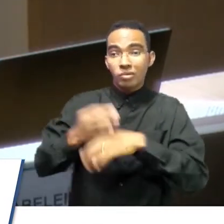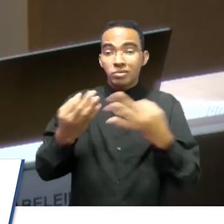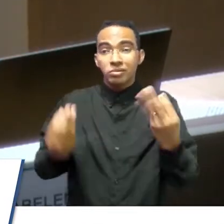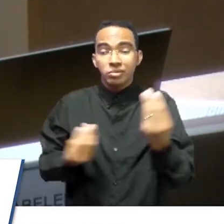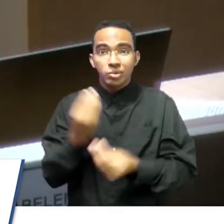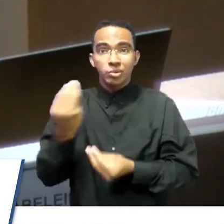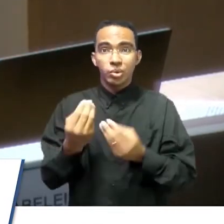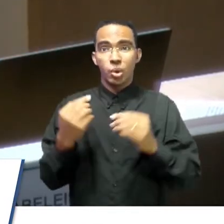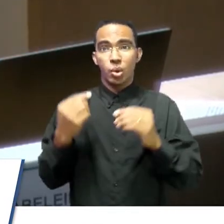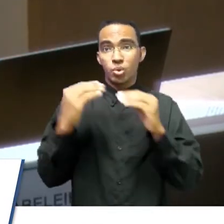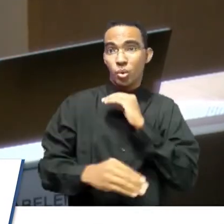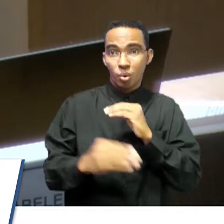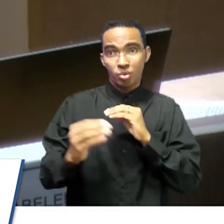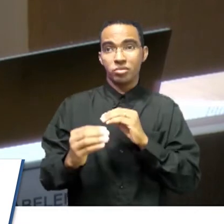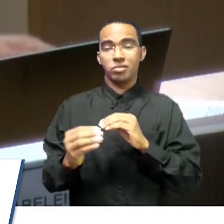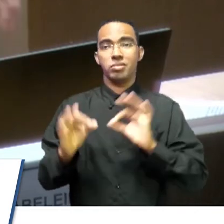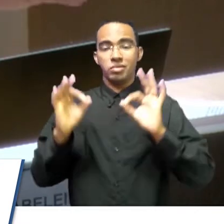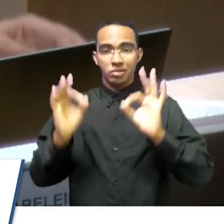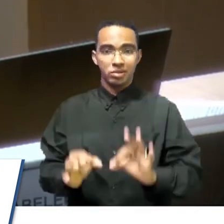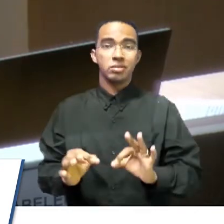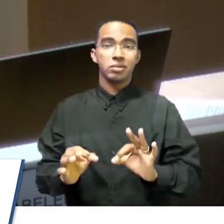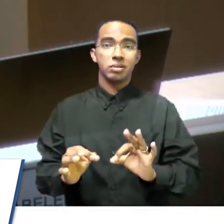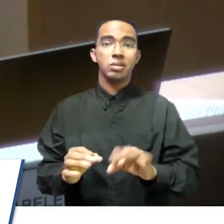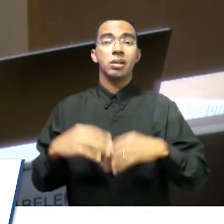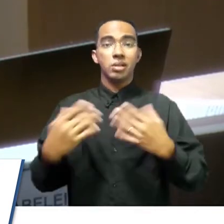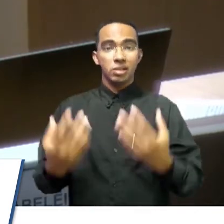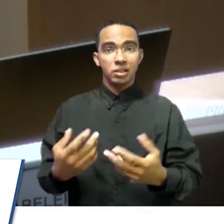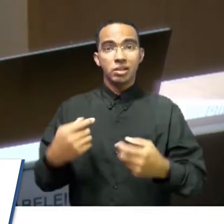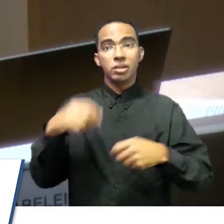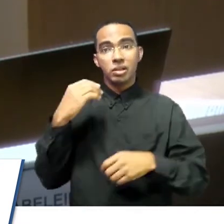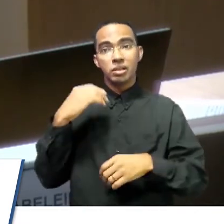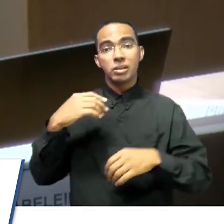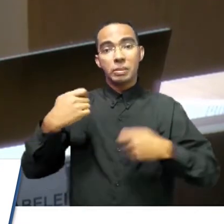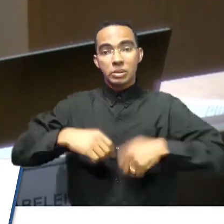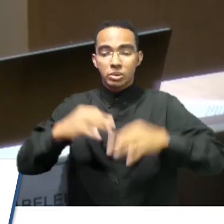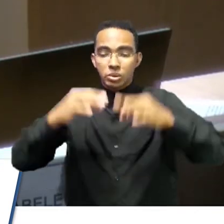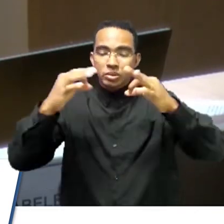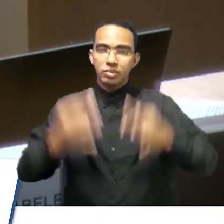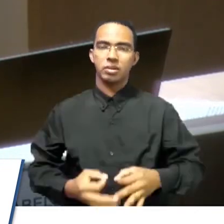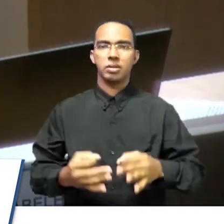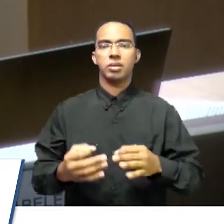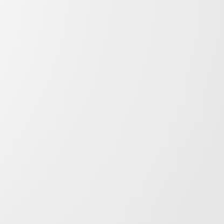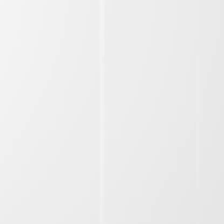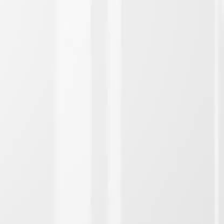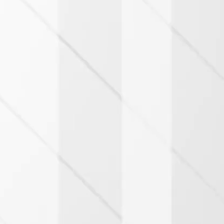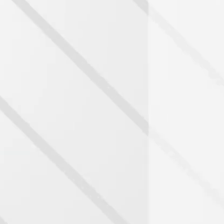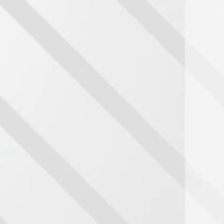compraram esses pontos. Né? Então, esse requerimento é justamente para isso. Muito obrigado.